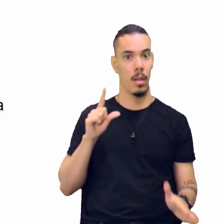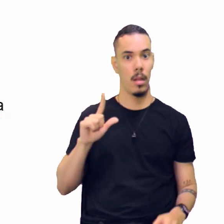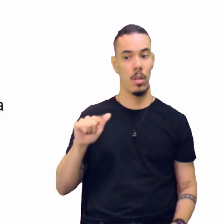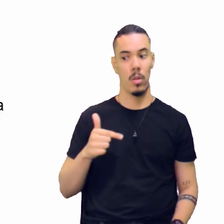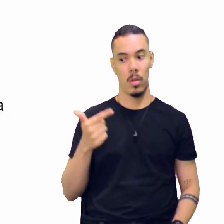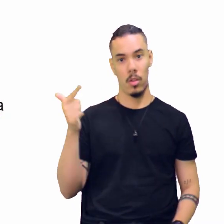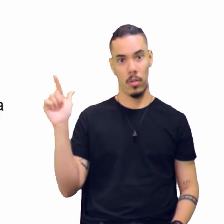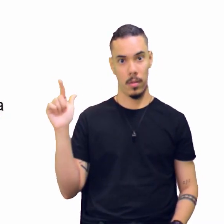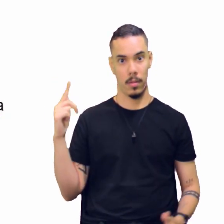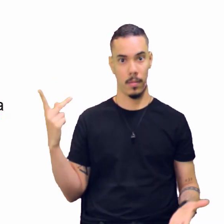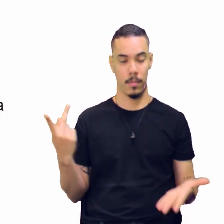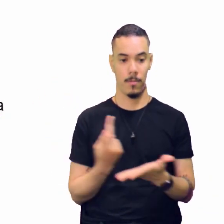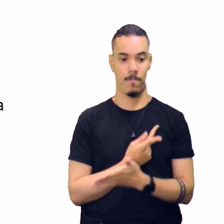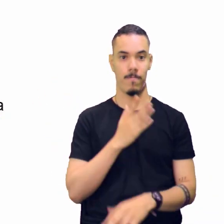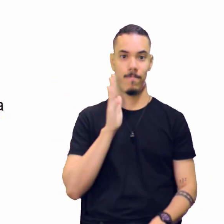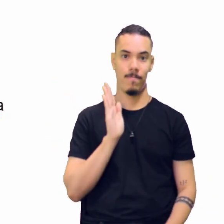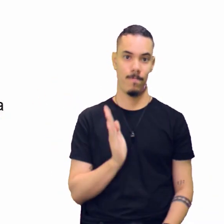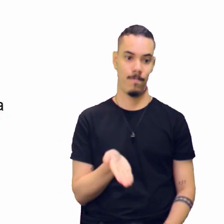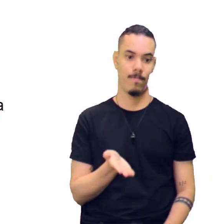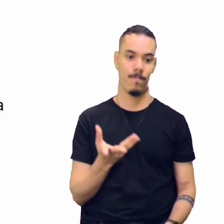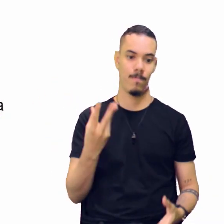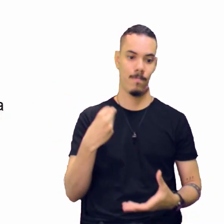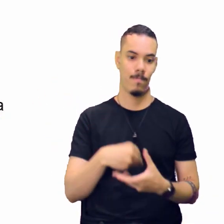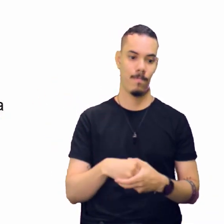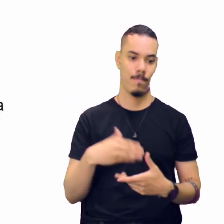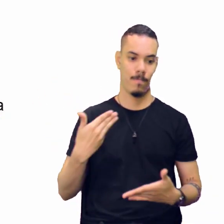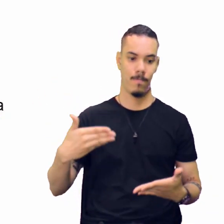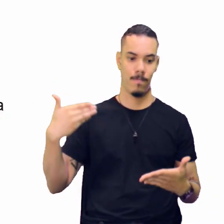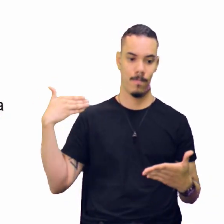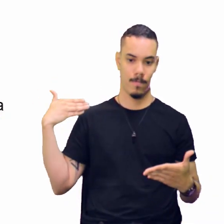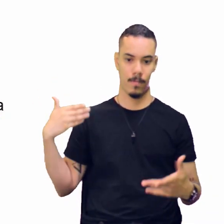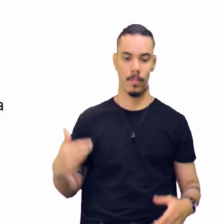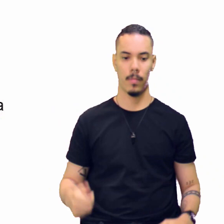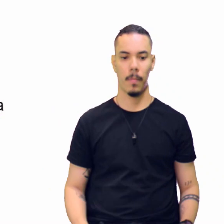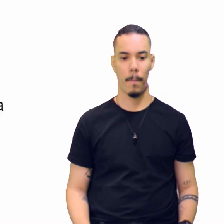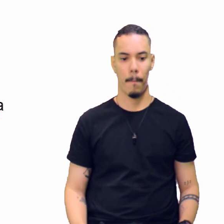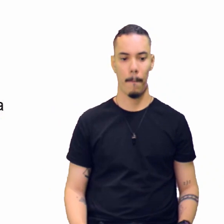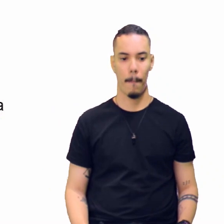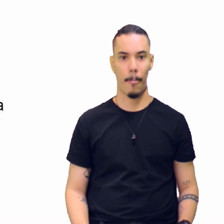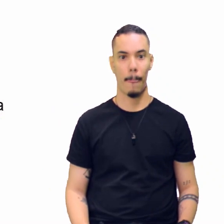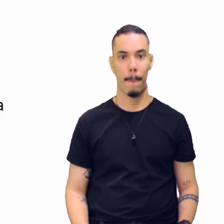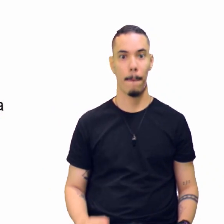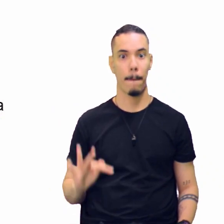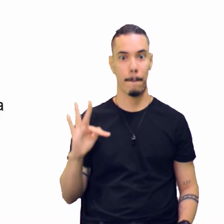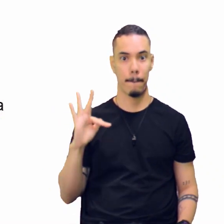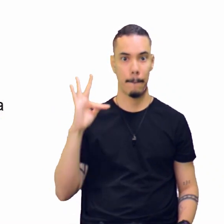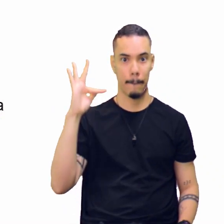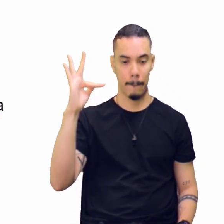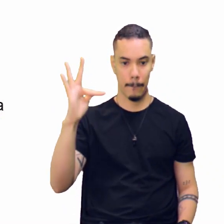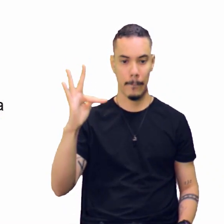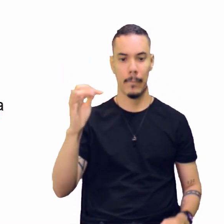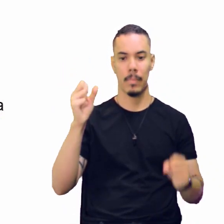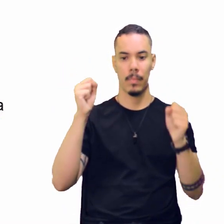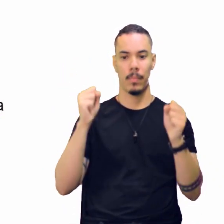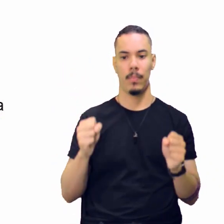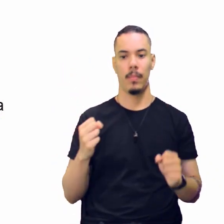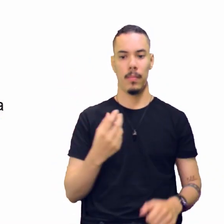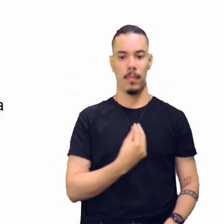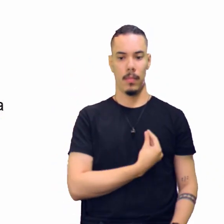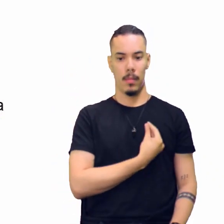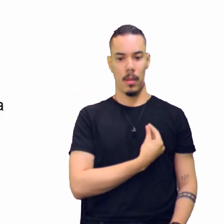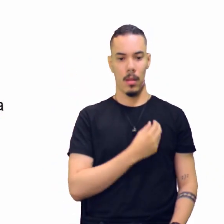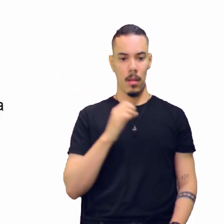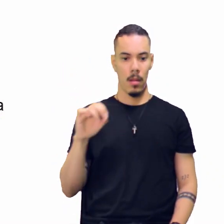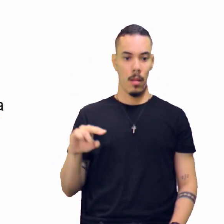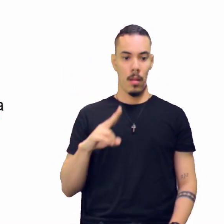outra ação que acontecia no passado. Aí o futuro, ele pode ser do presente ou pode